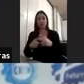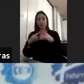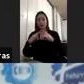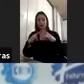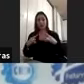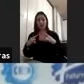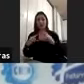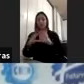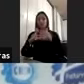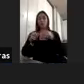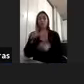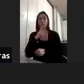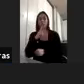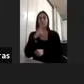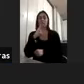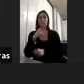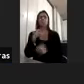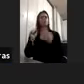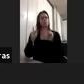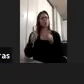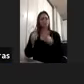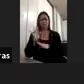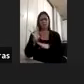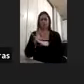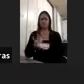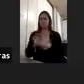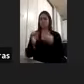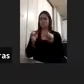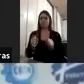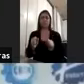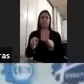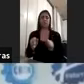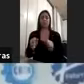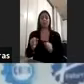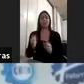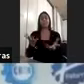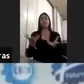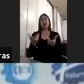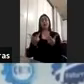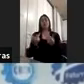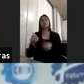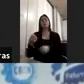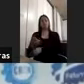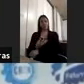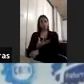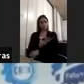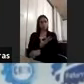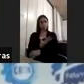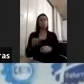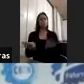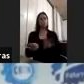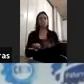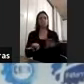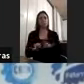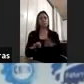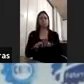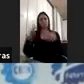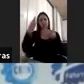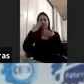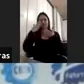agora. Então, assim, é muito bacana, assim, é emocionante assim, para a gente ter o privilégio de estar lá nesse grupo junto